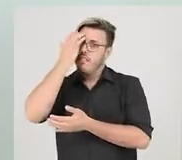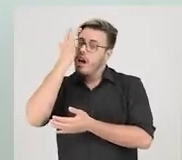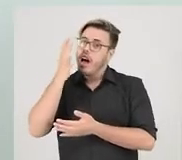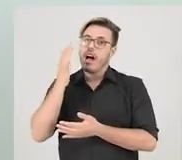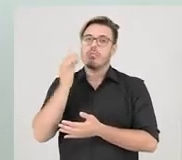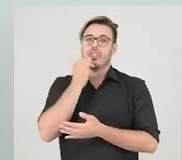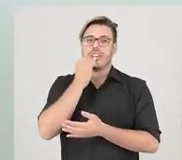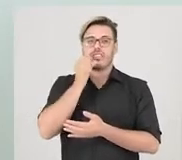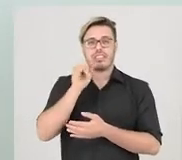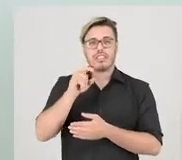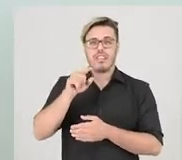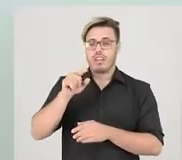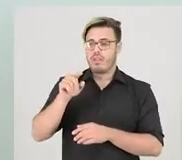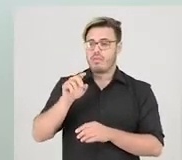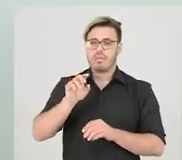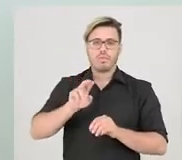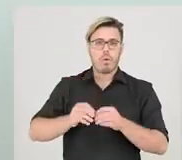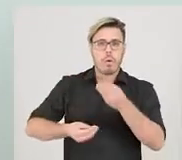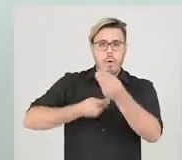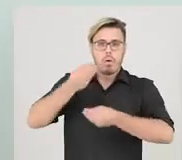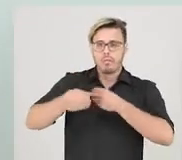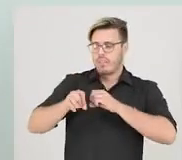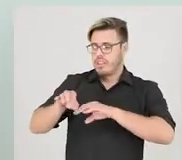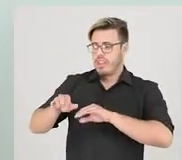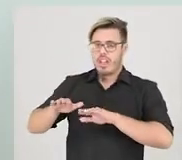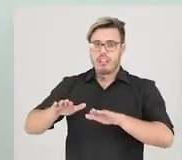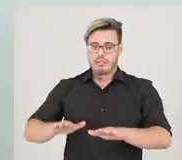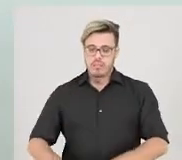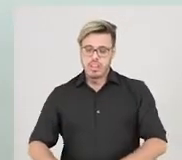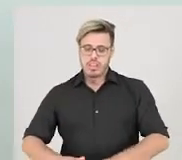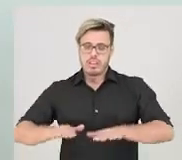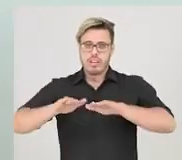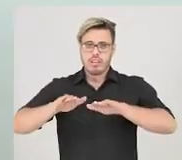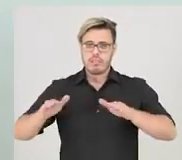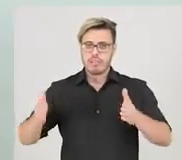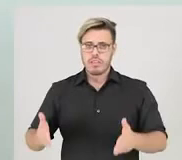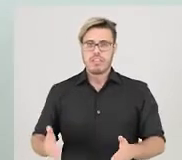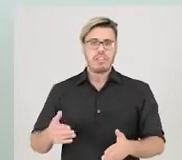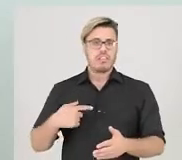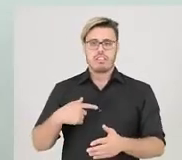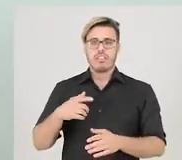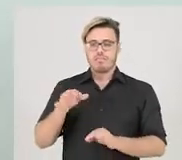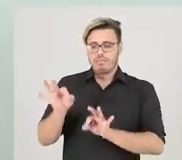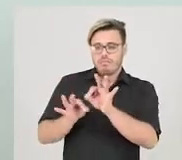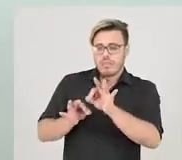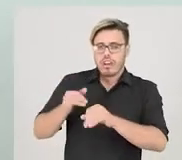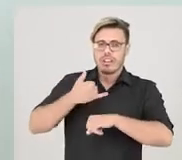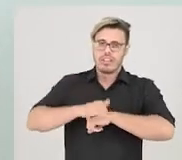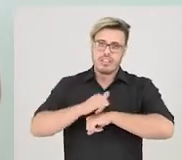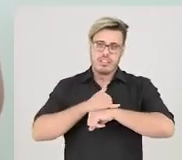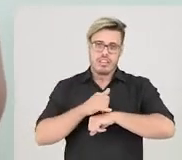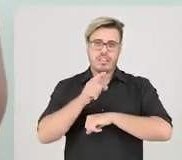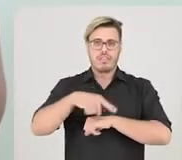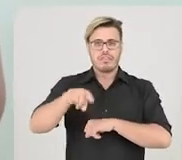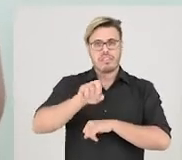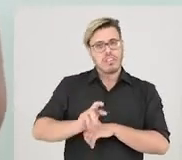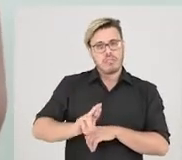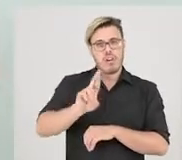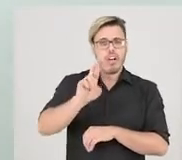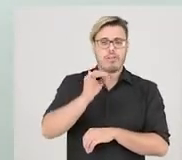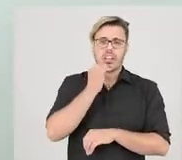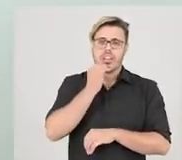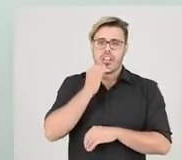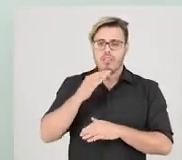questões você vai manejando e todas essas questões você vai intervindo e reavaliando. Agora, uma pergunta